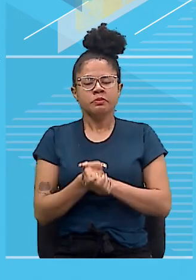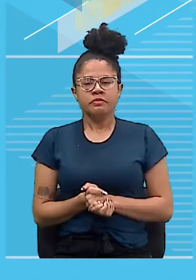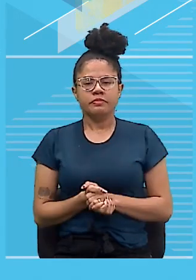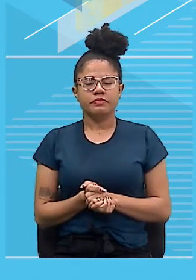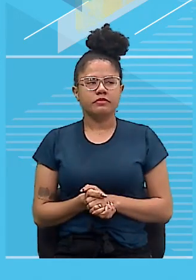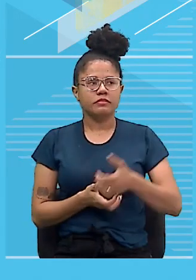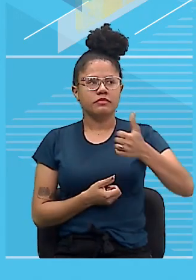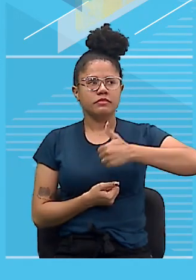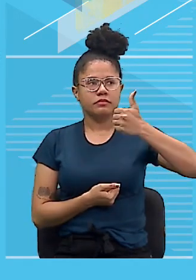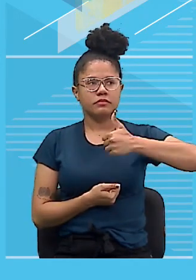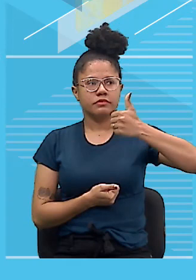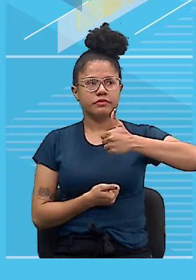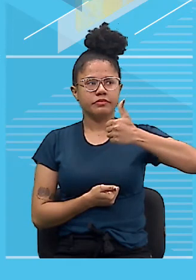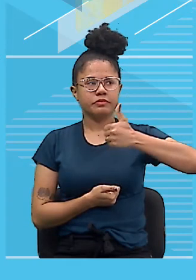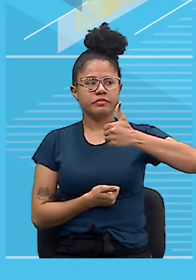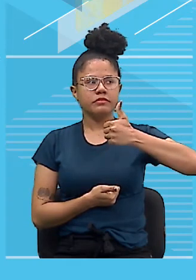primeiro foi esse